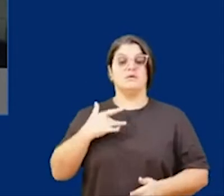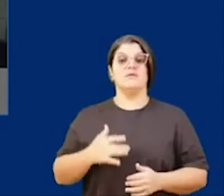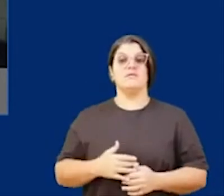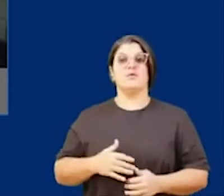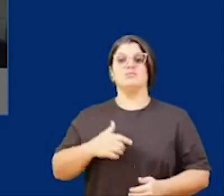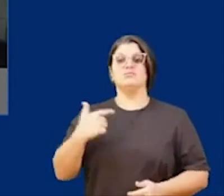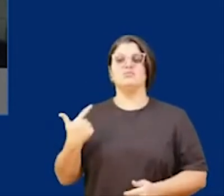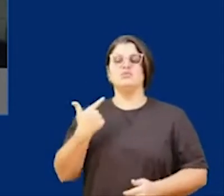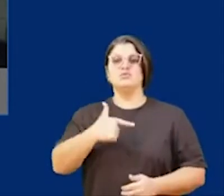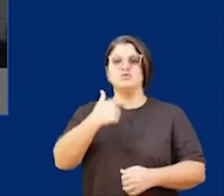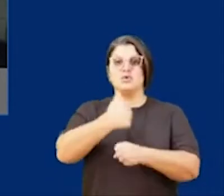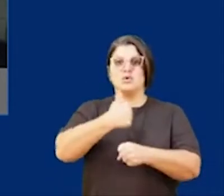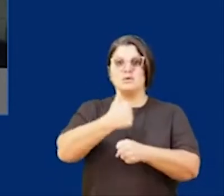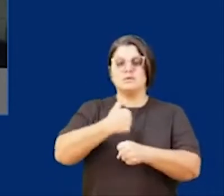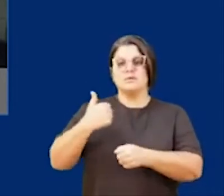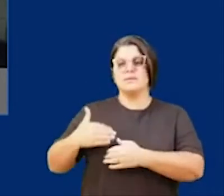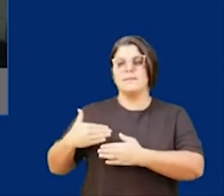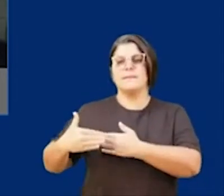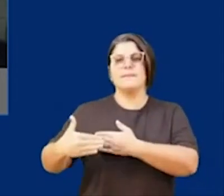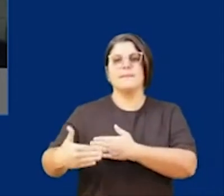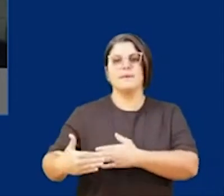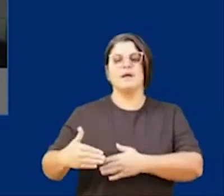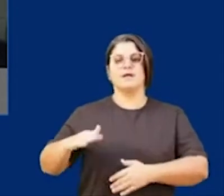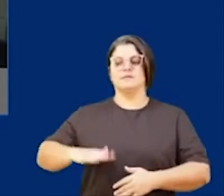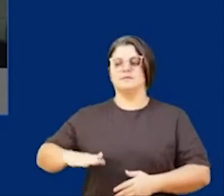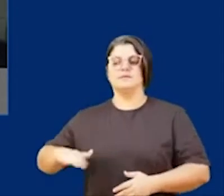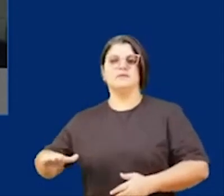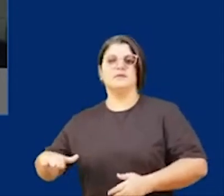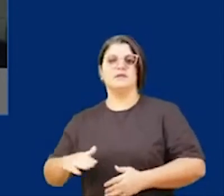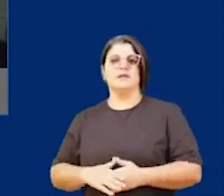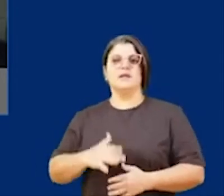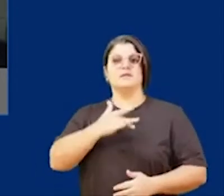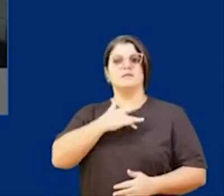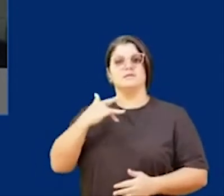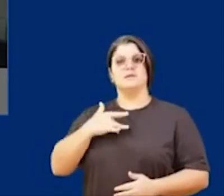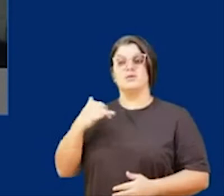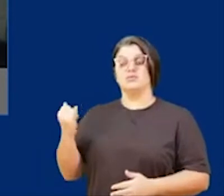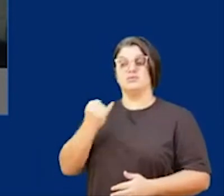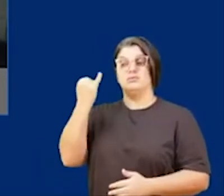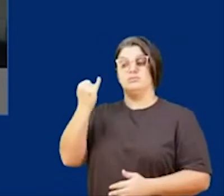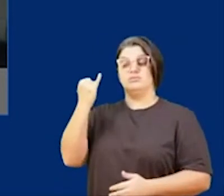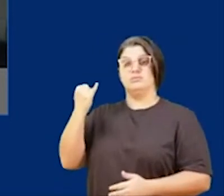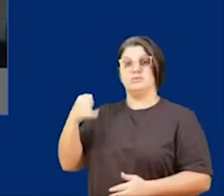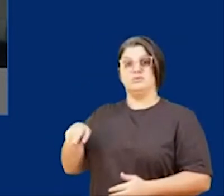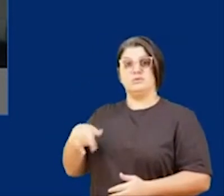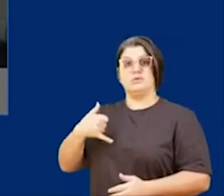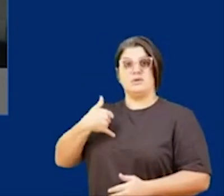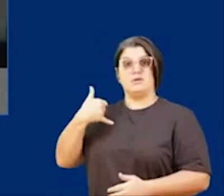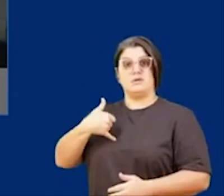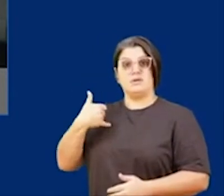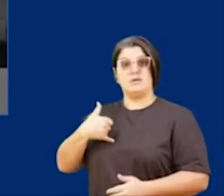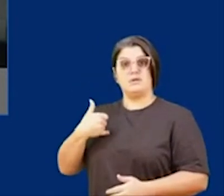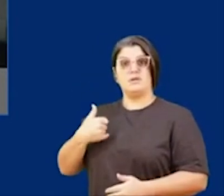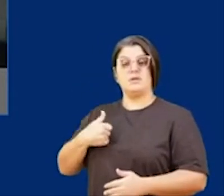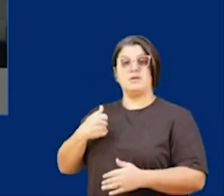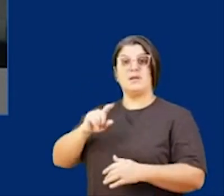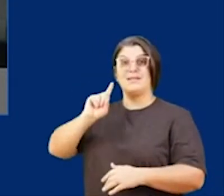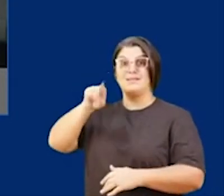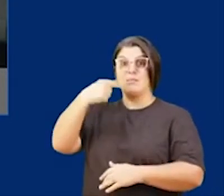de vida, reconhecendo como decisiva para a saúde nesta faixa etária e com reflexos por toda a vida